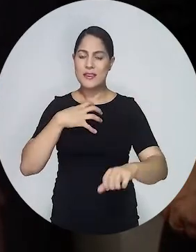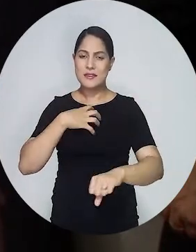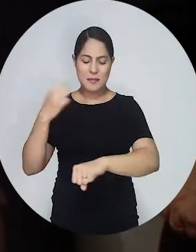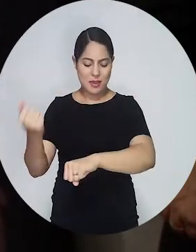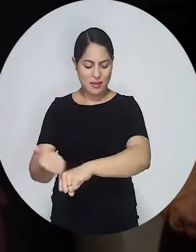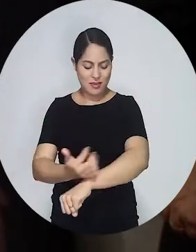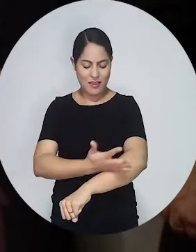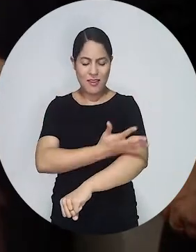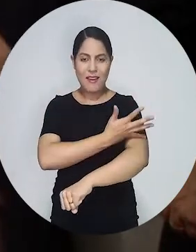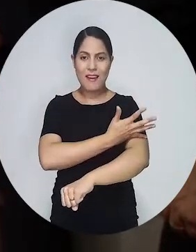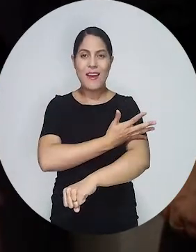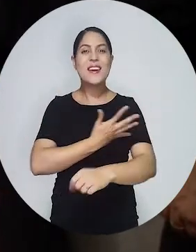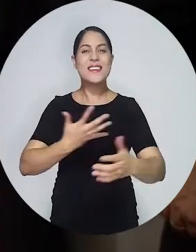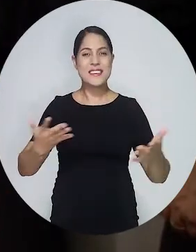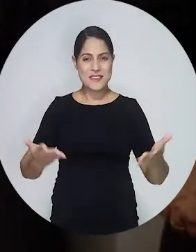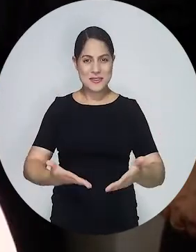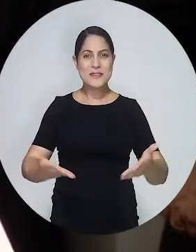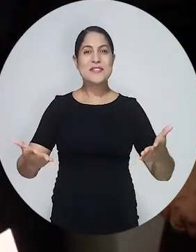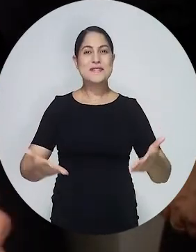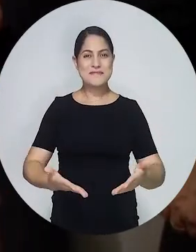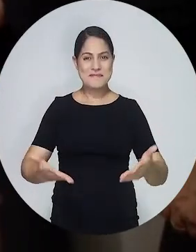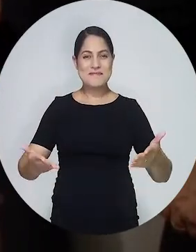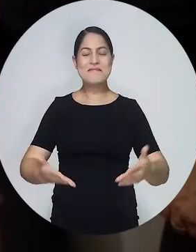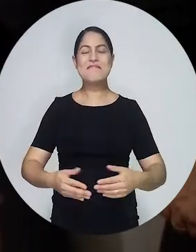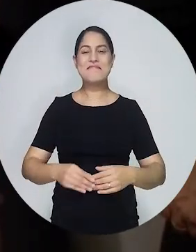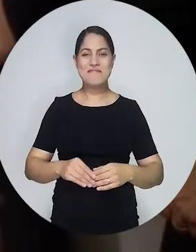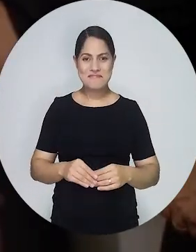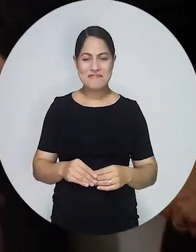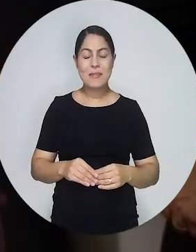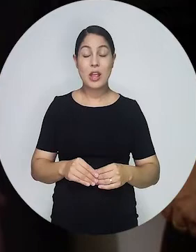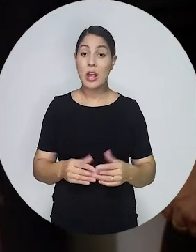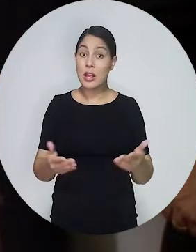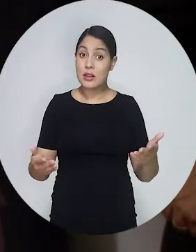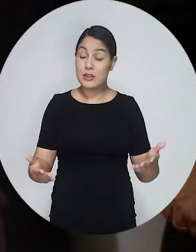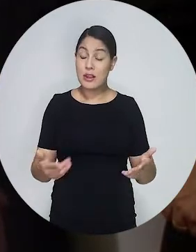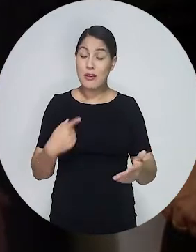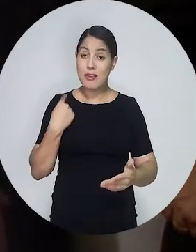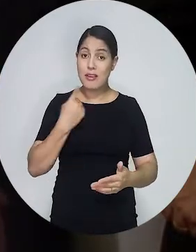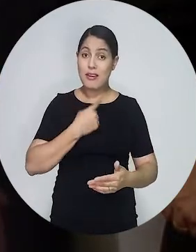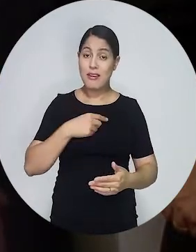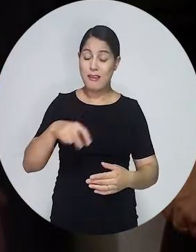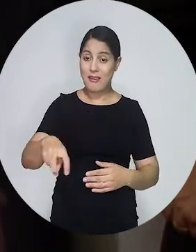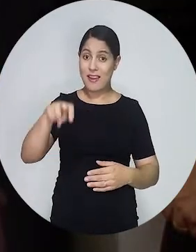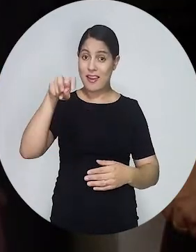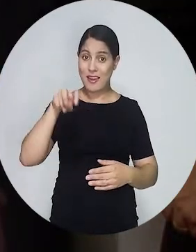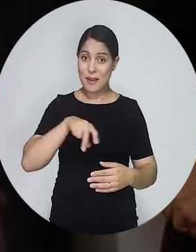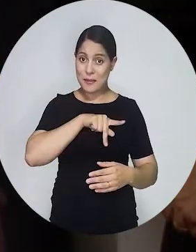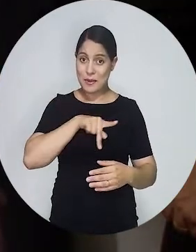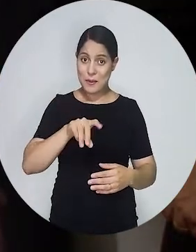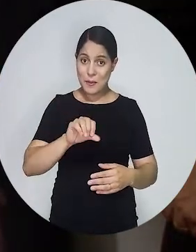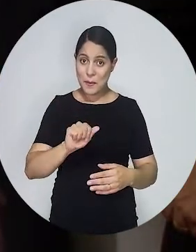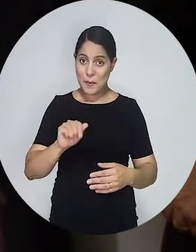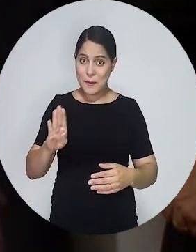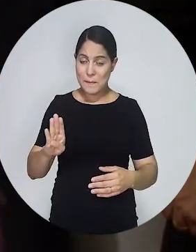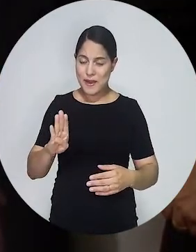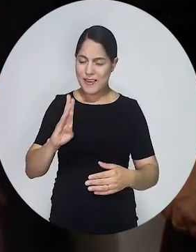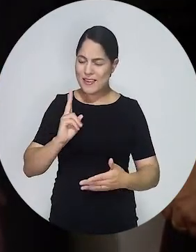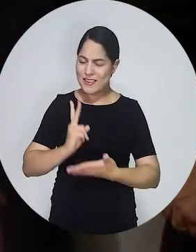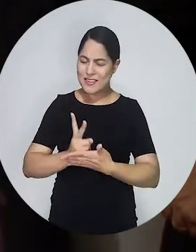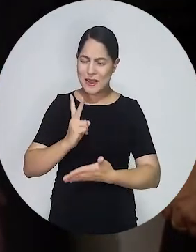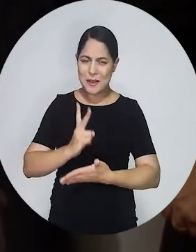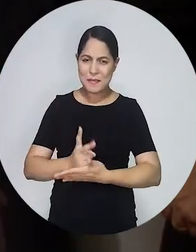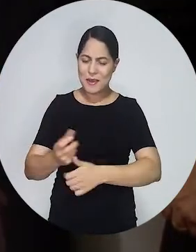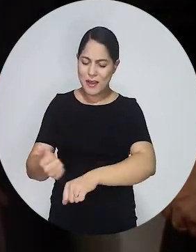advocacia. Hoje, sim, é um dia de muita emoção. Na verdade, desde que assumi a presidência da OAB, tem sido